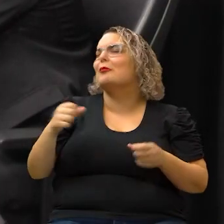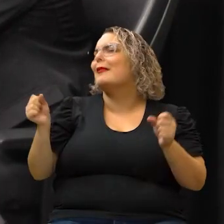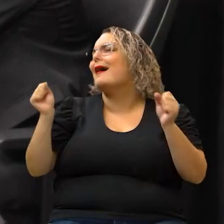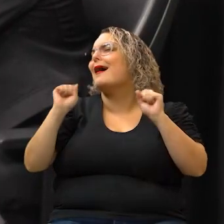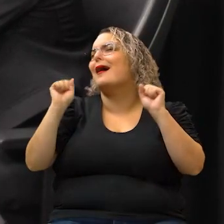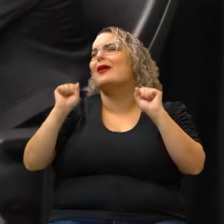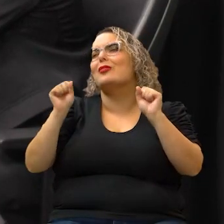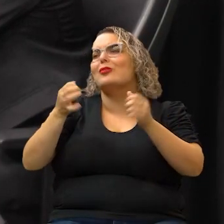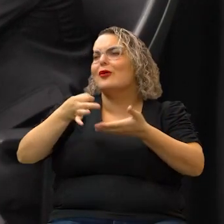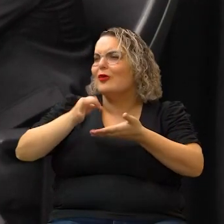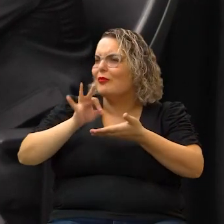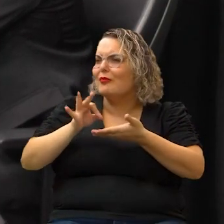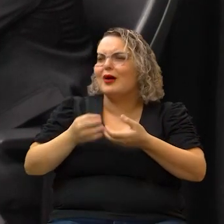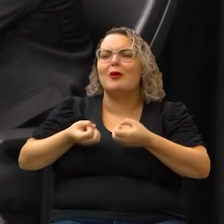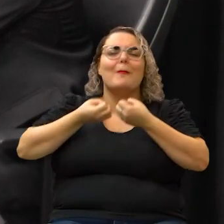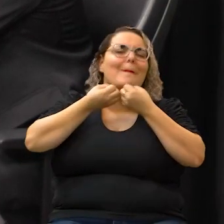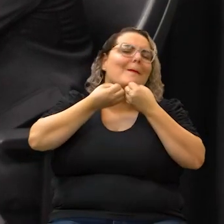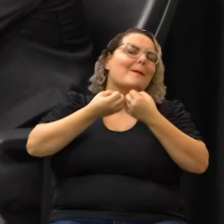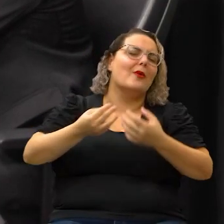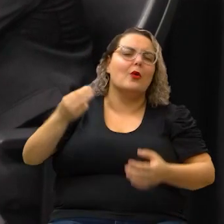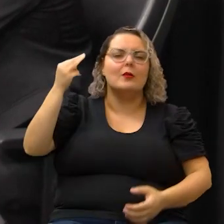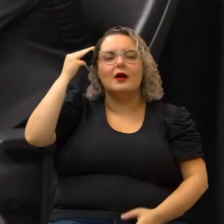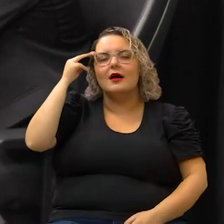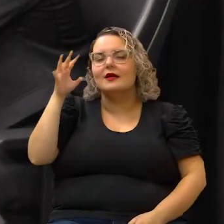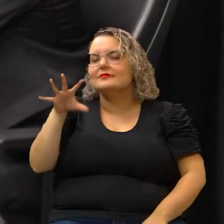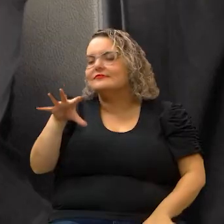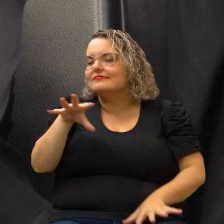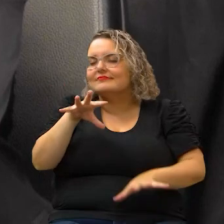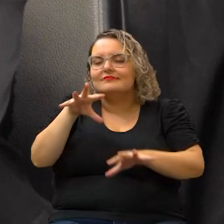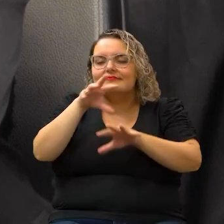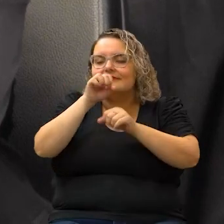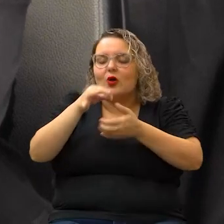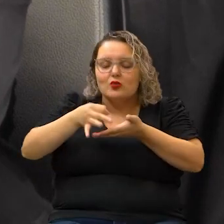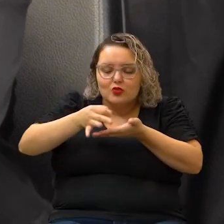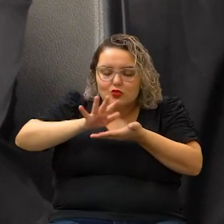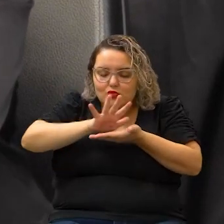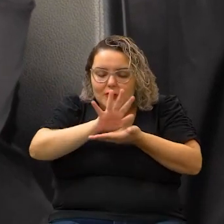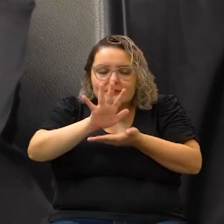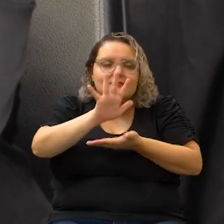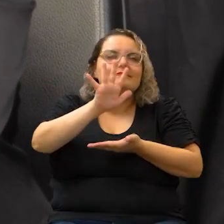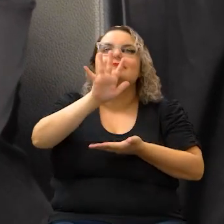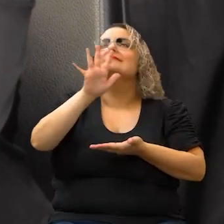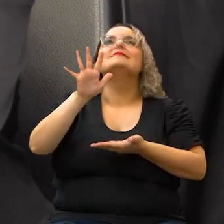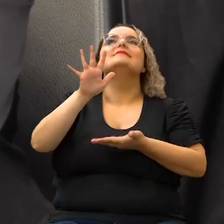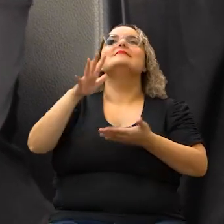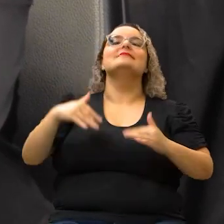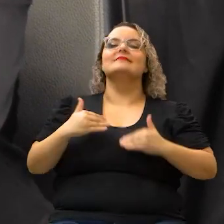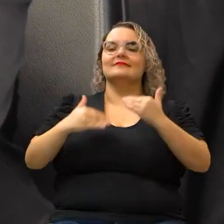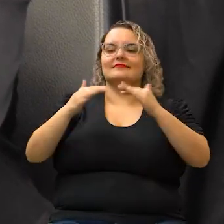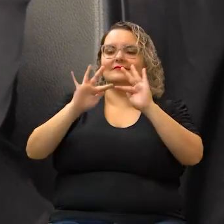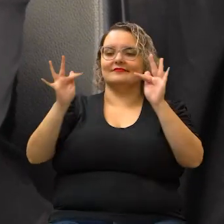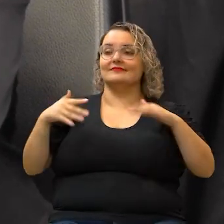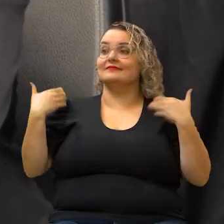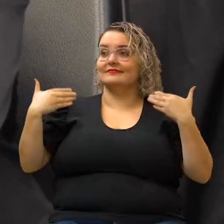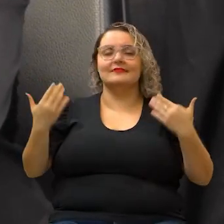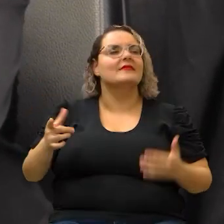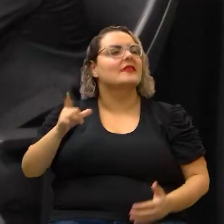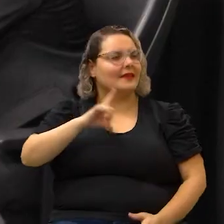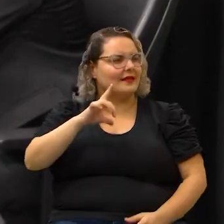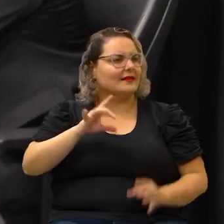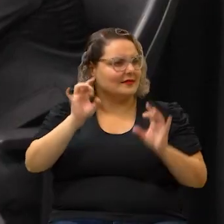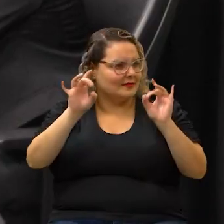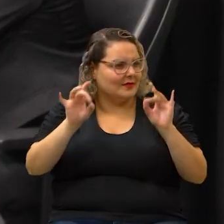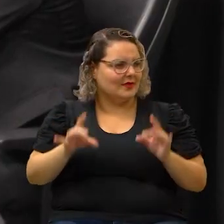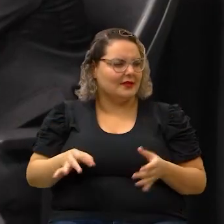amo o café. O café só me traz boas memórias. O cheiro do café produz em mim felicidade, Já alegria. tem aquela questão de